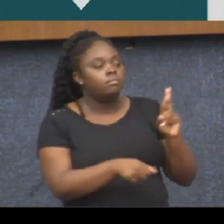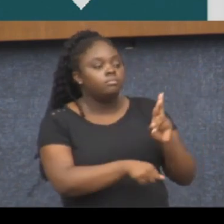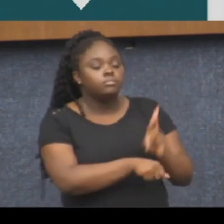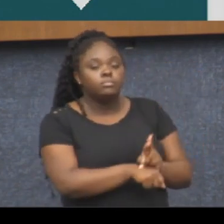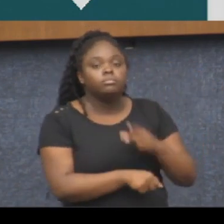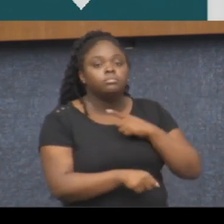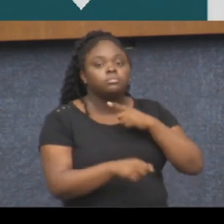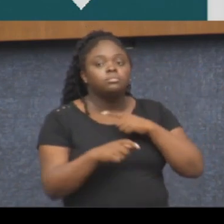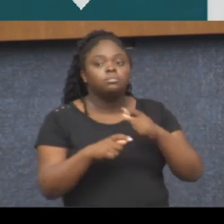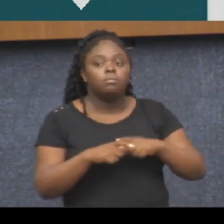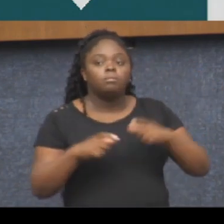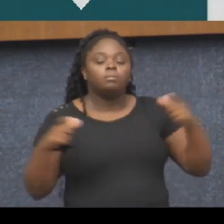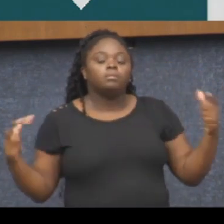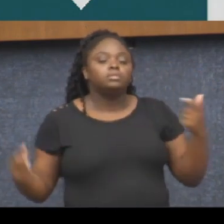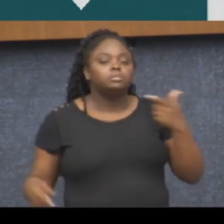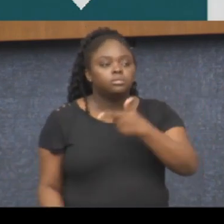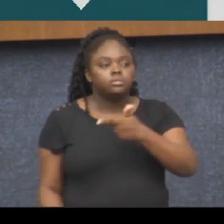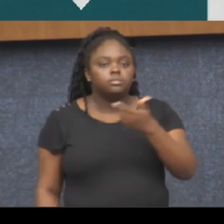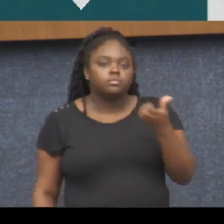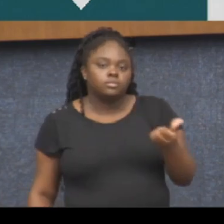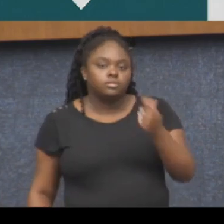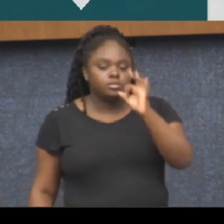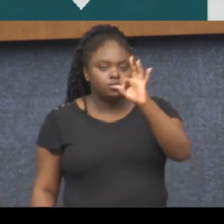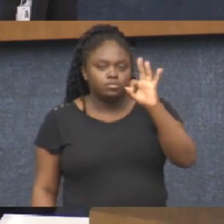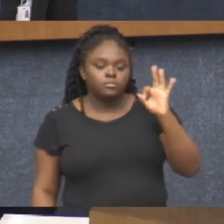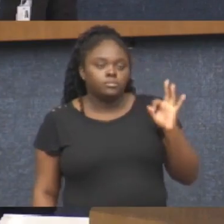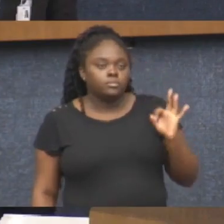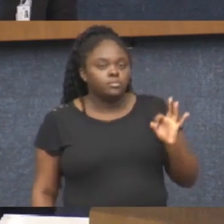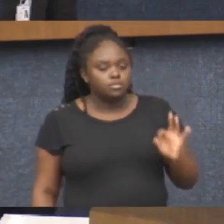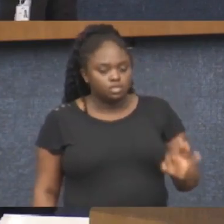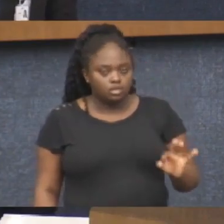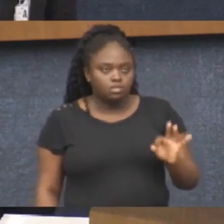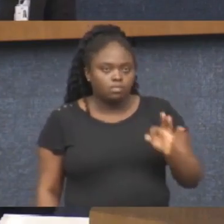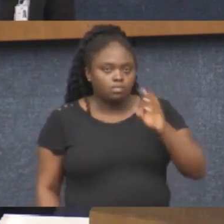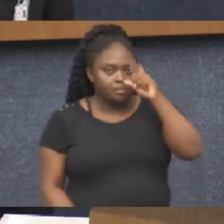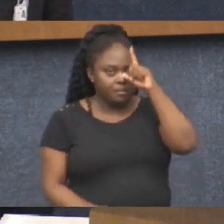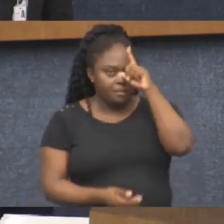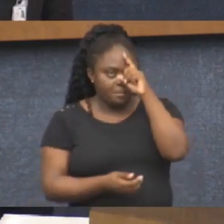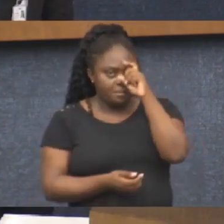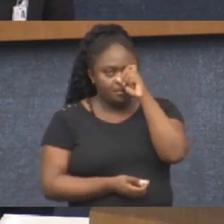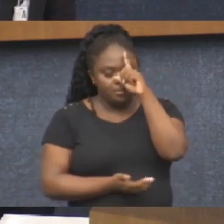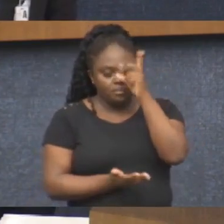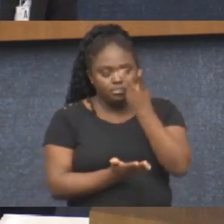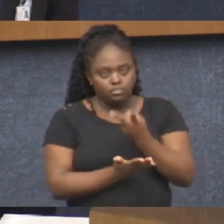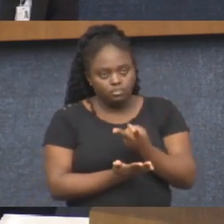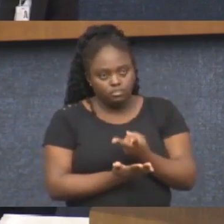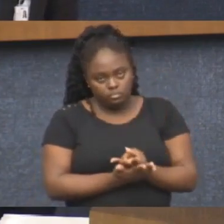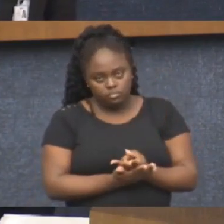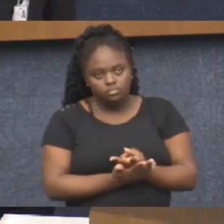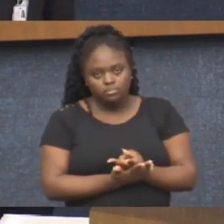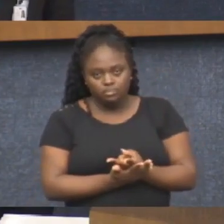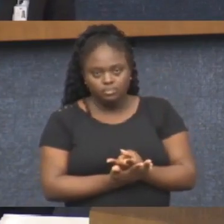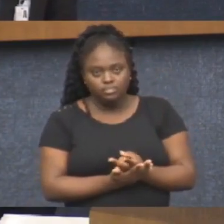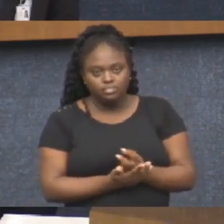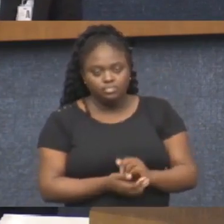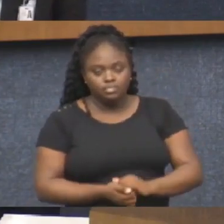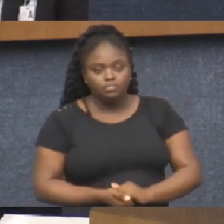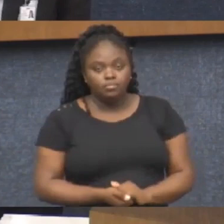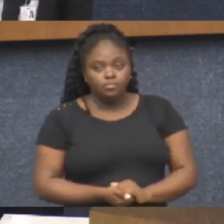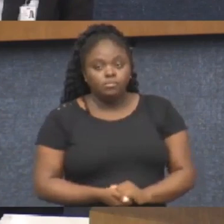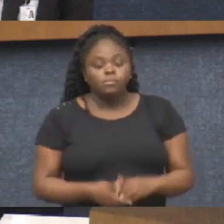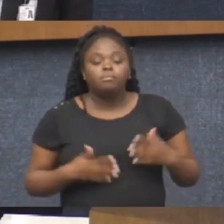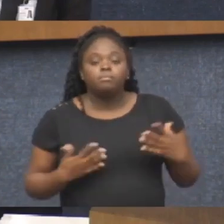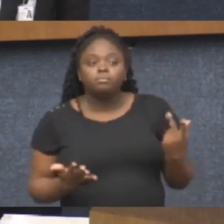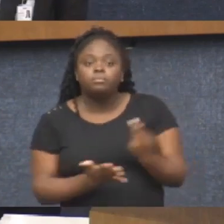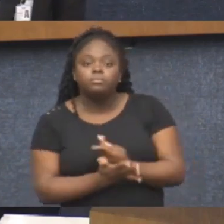aumento de 26% nesse coeficiente, né, de internação por condições sensíveis à atenção primária.